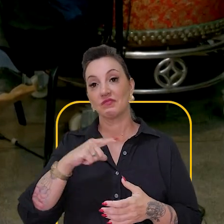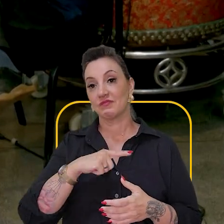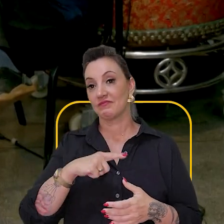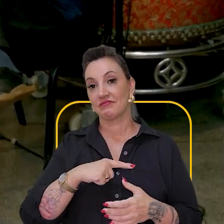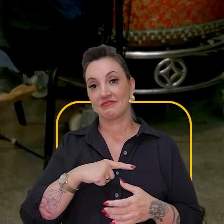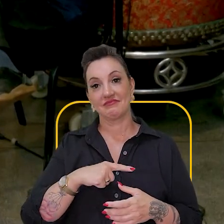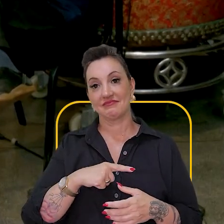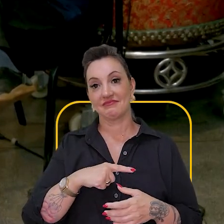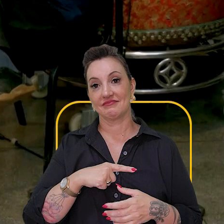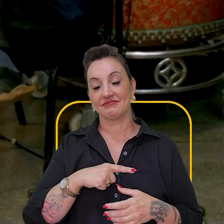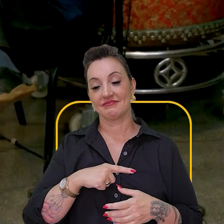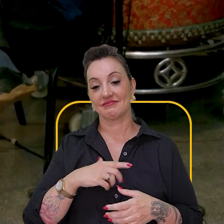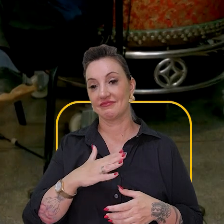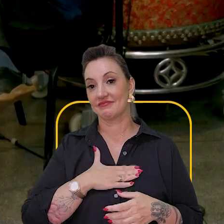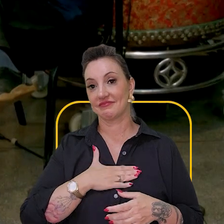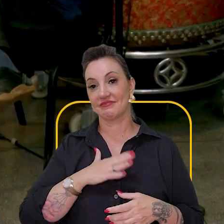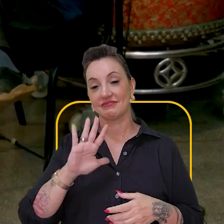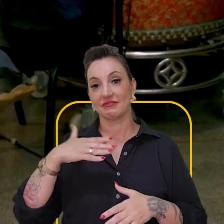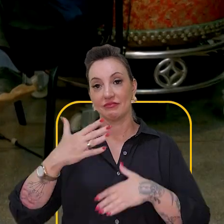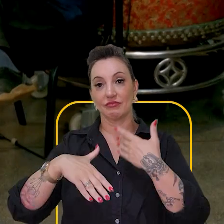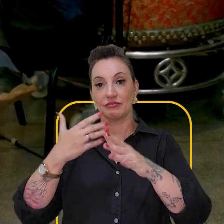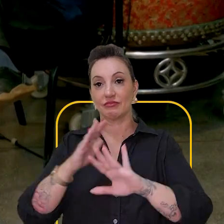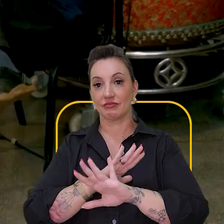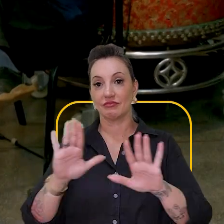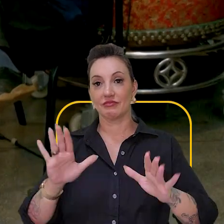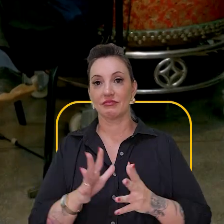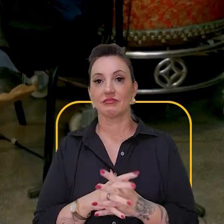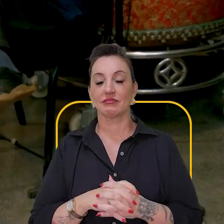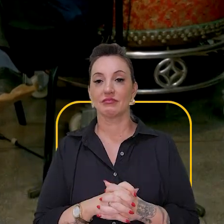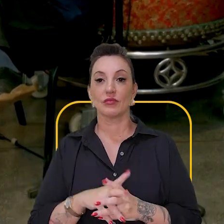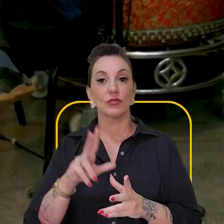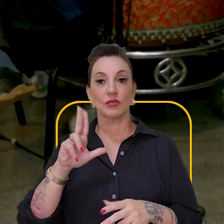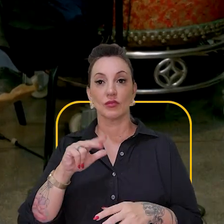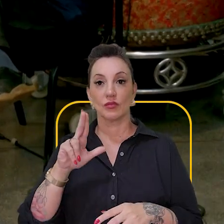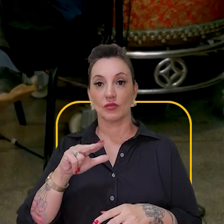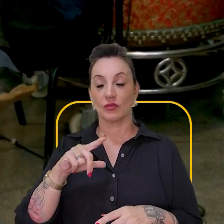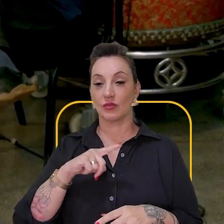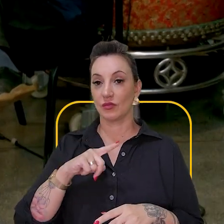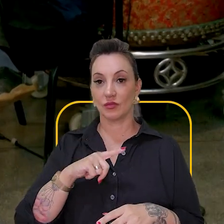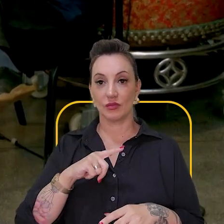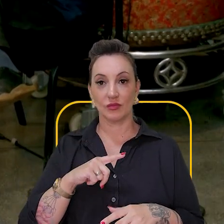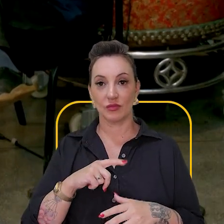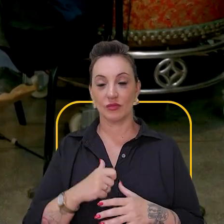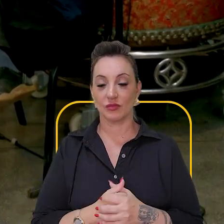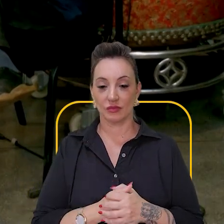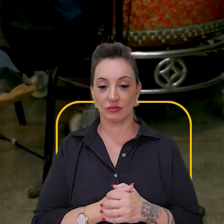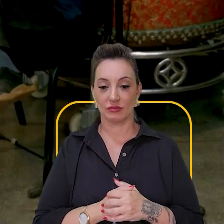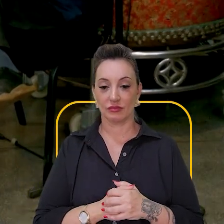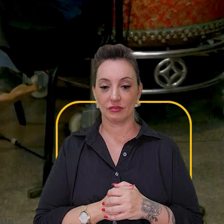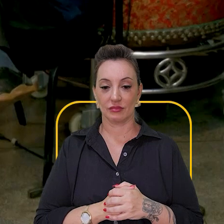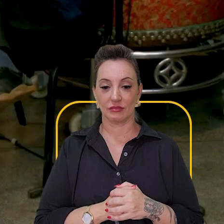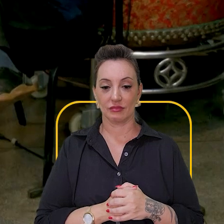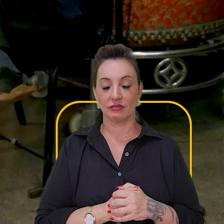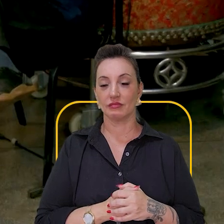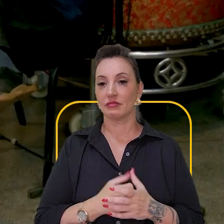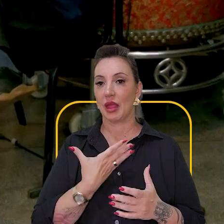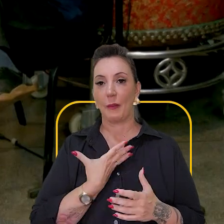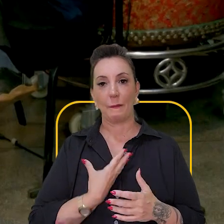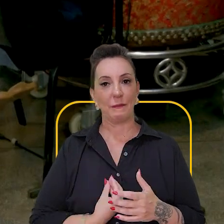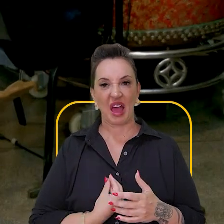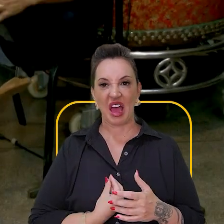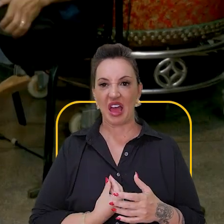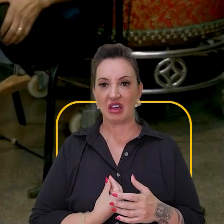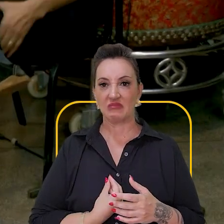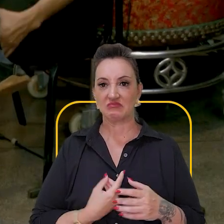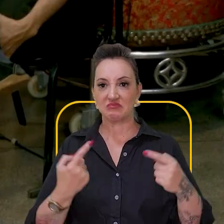tive uma para mim o que passou passou uhum nunca tive uma uma mágua